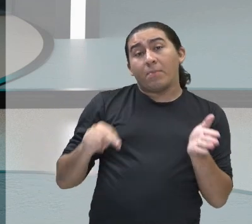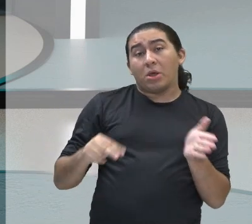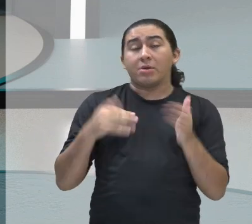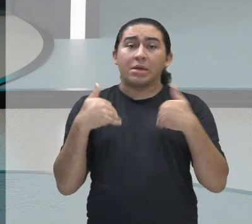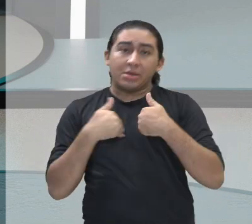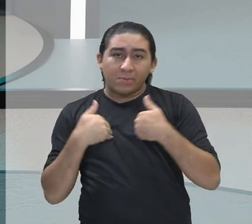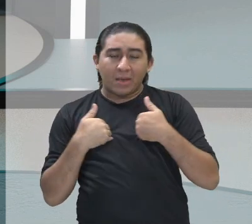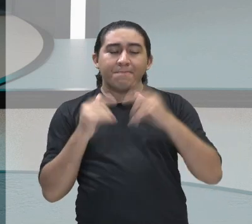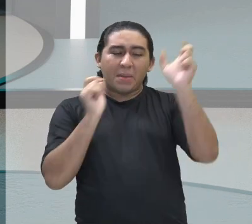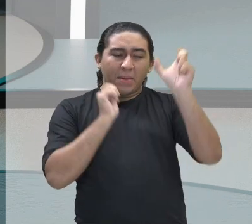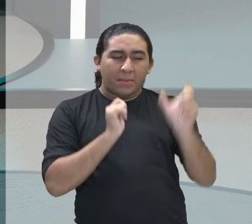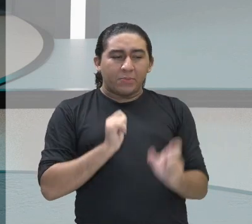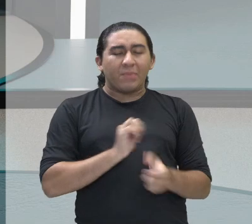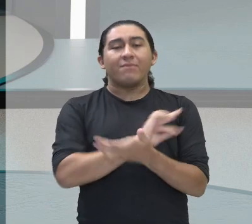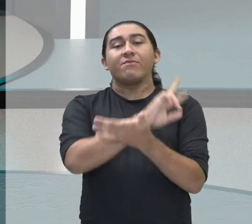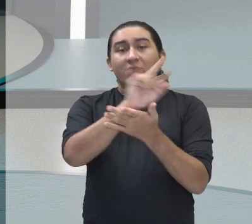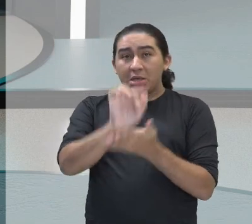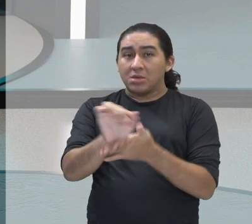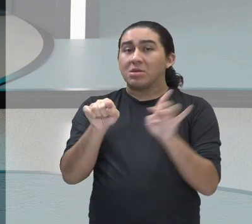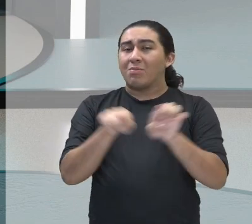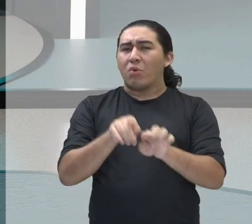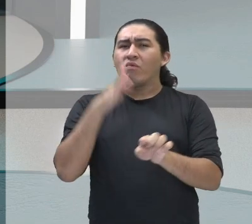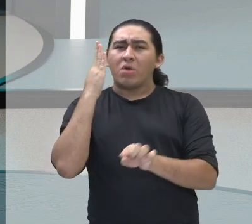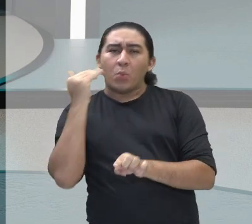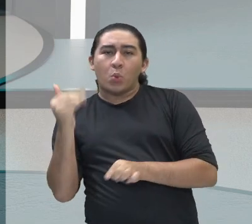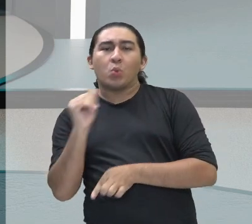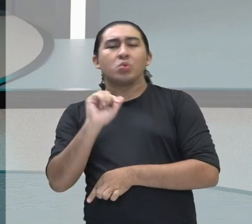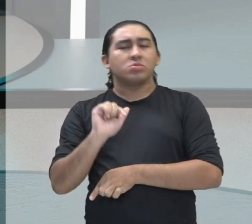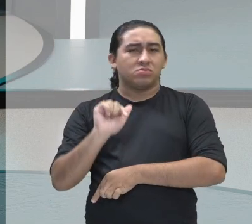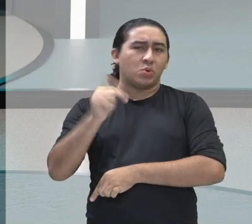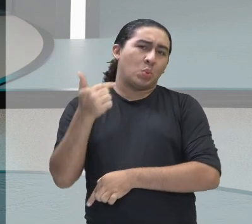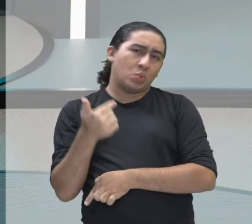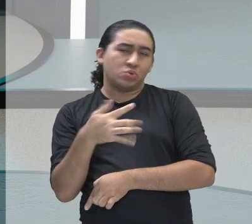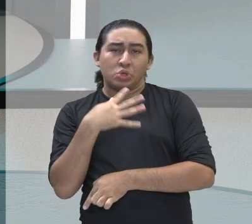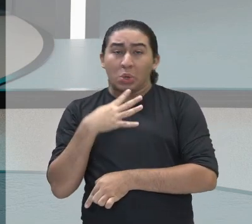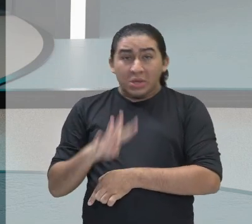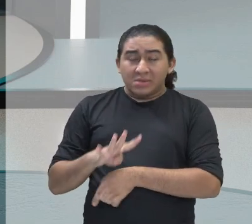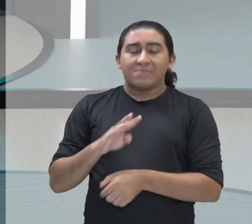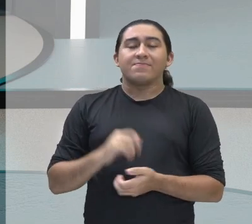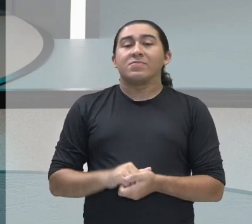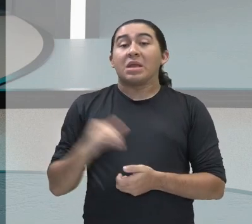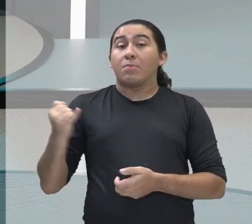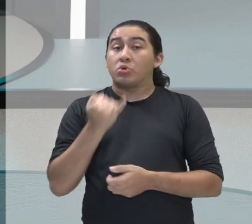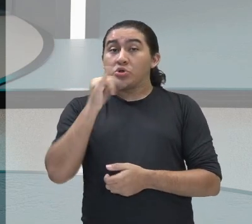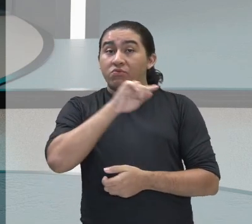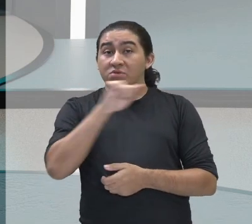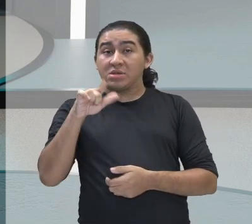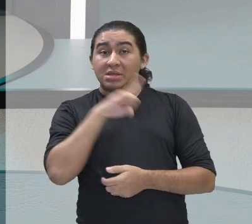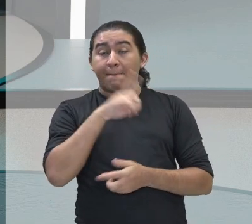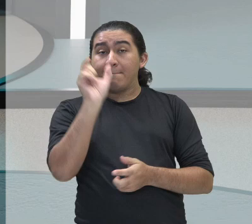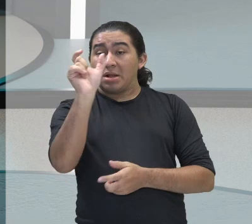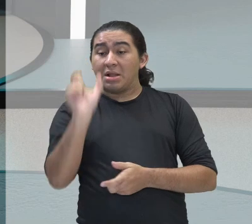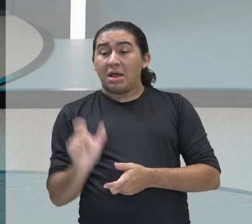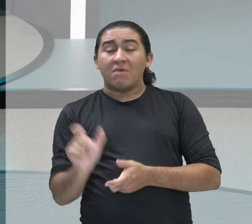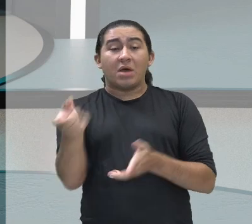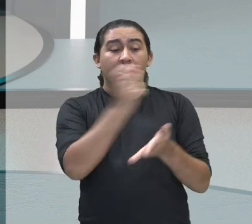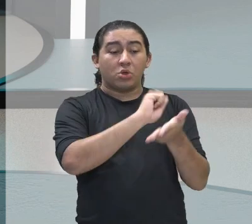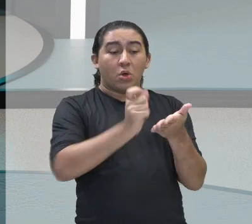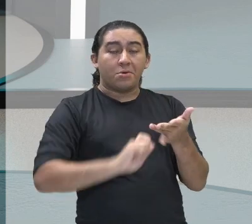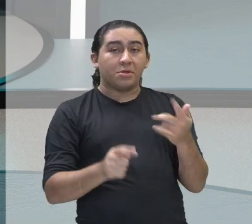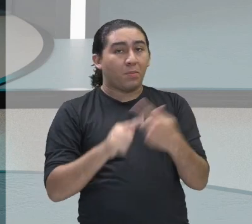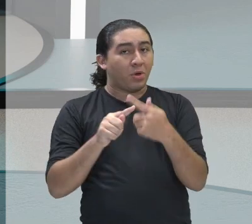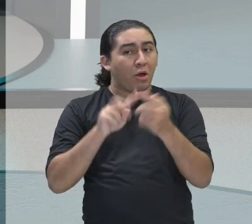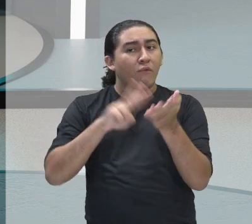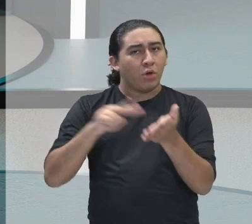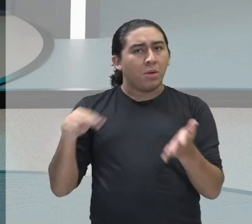animais. Muitos, né, conhecidos, outros nem tanto. É importante que vocês já vão anotando aí essas palavrinhas novas, né, já que é um